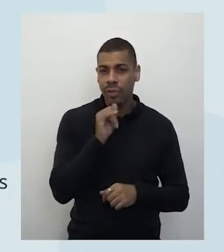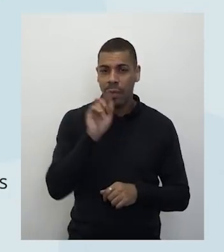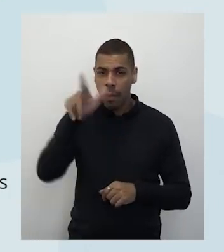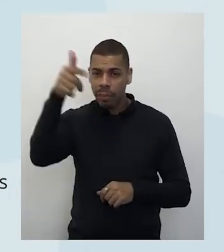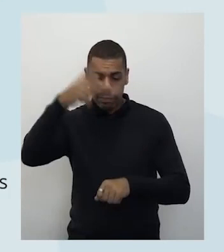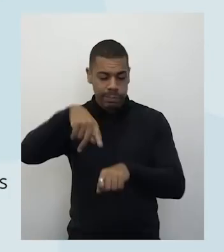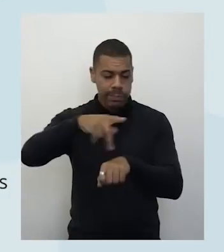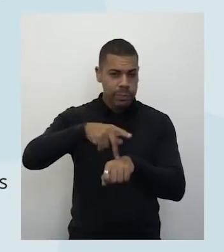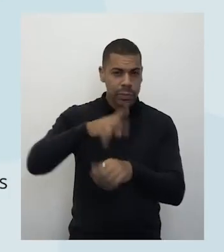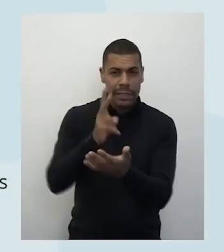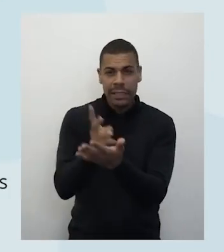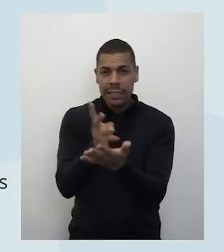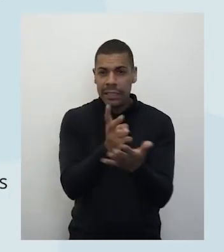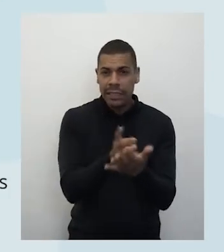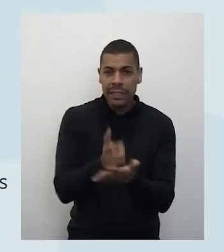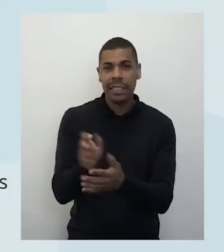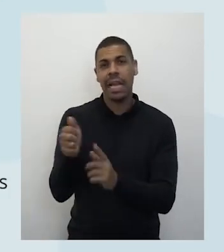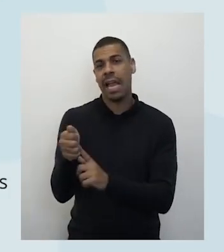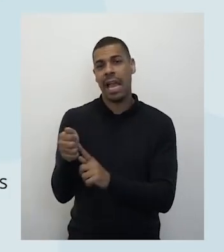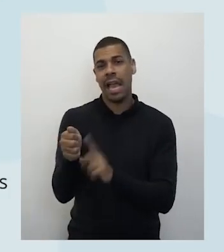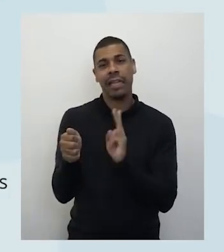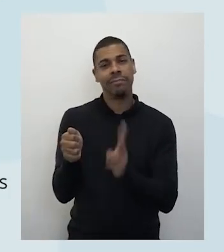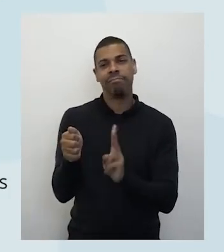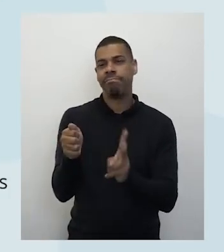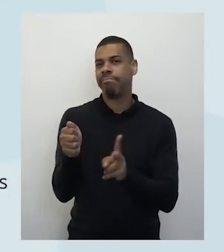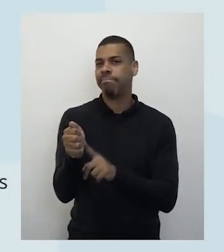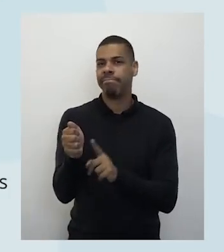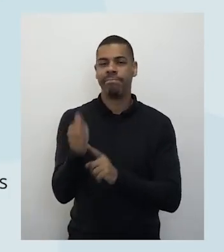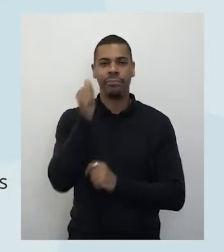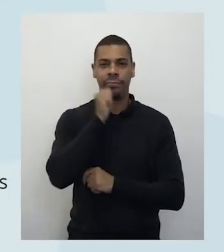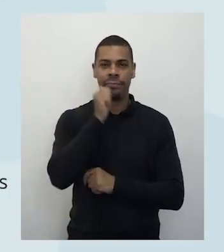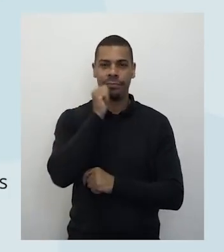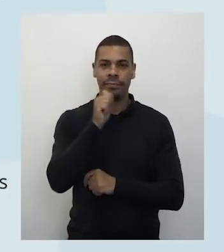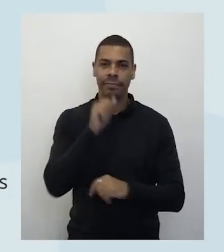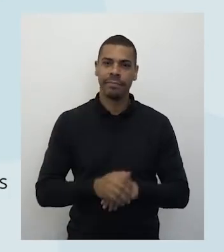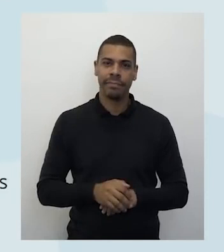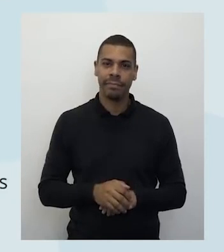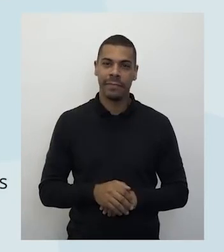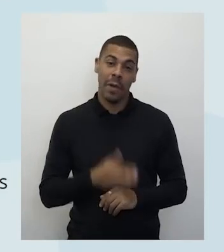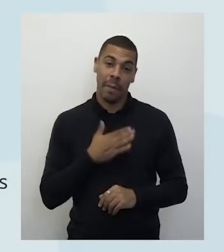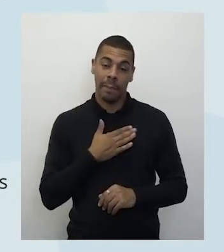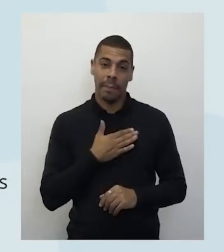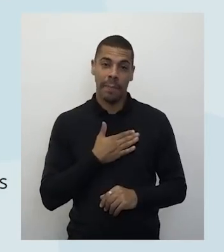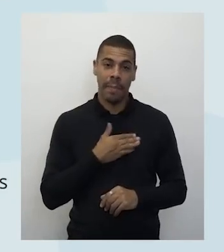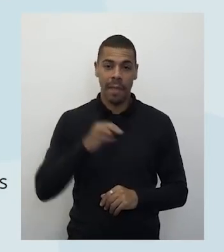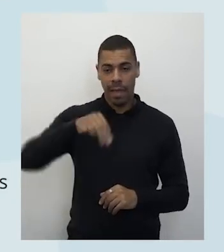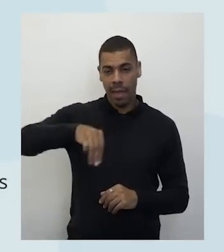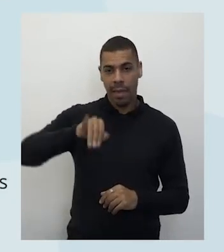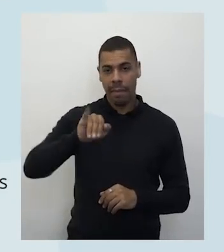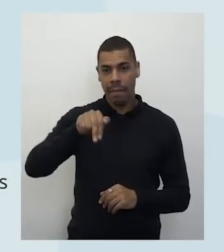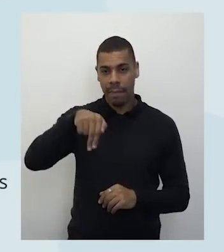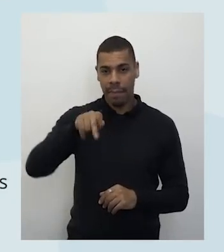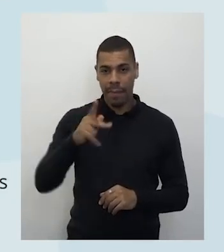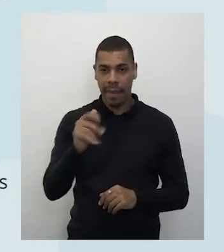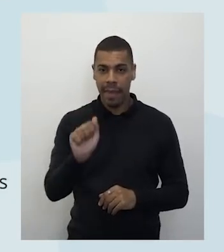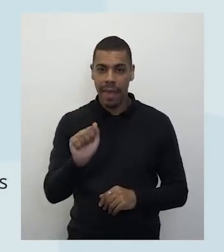pensam que todas as palavras que terminam em A são femininas. Então, minha sofá, Minha sofá. Minha sofá, minha cama termina